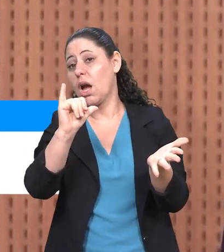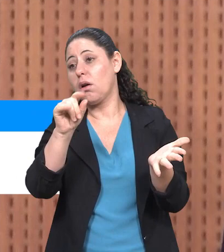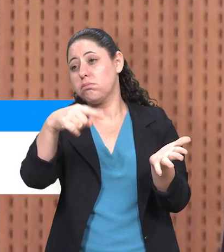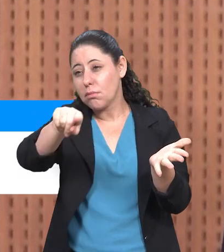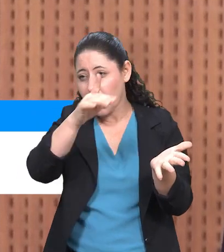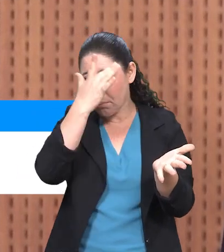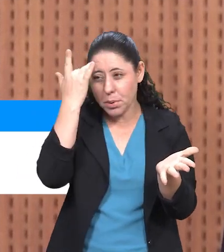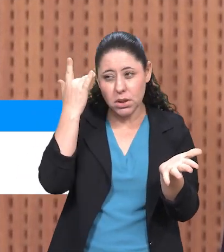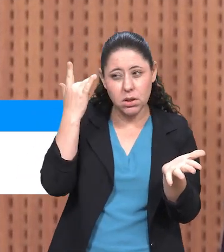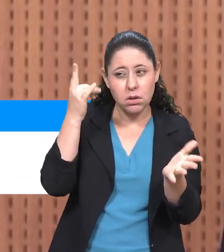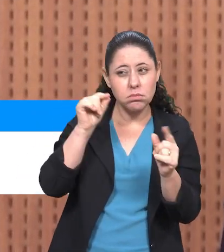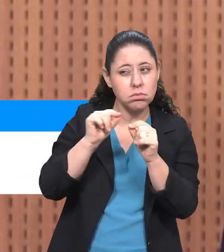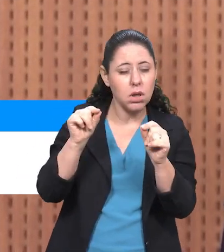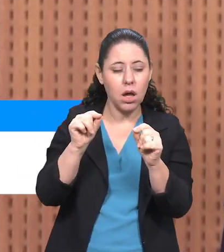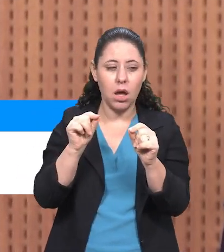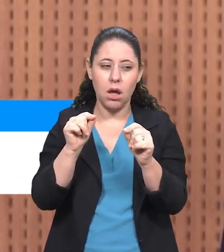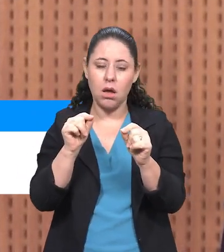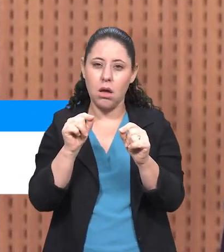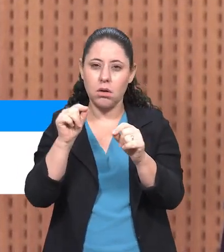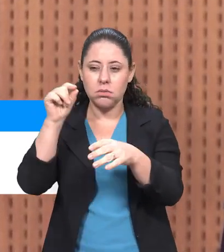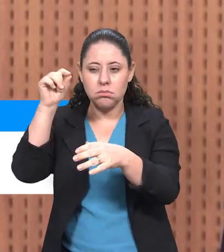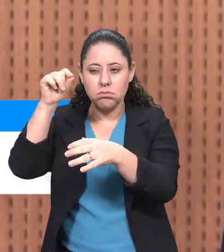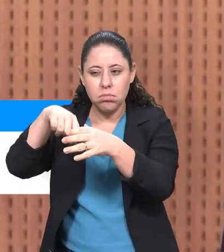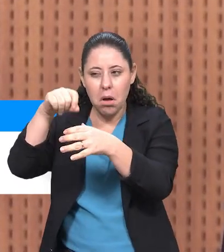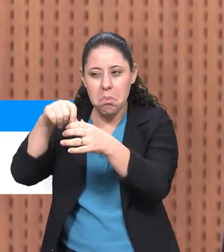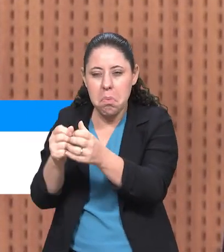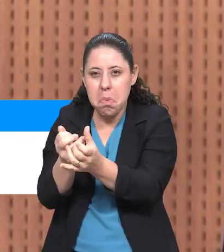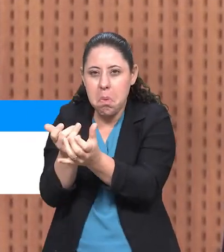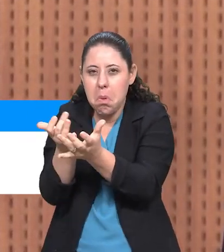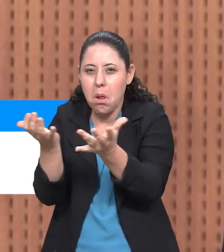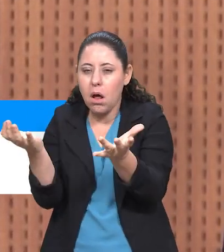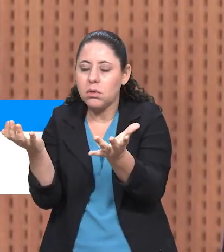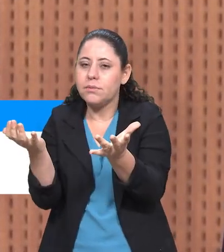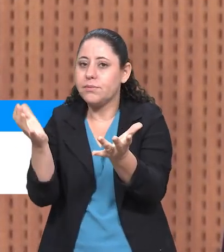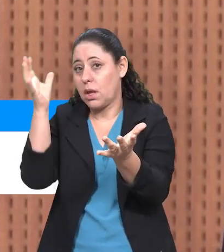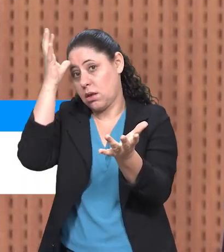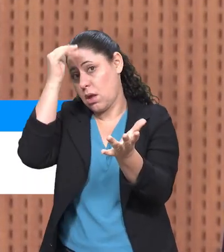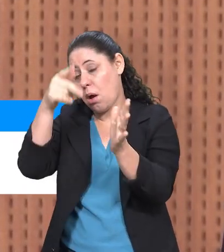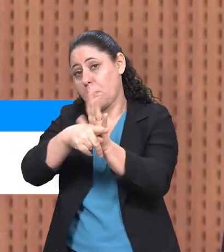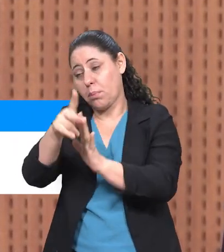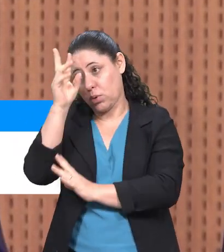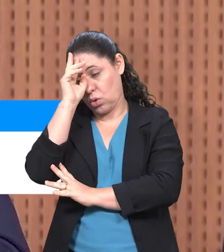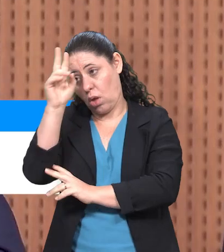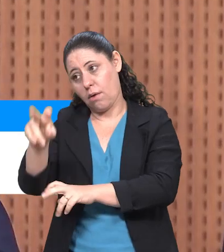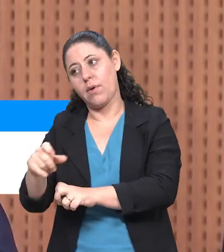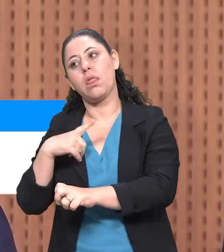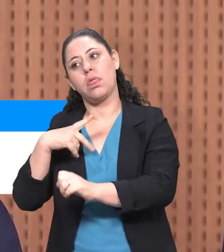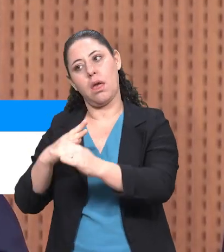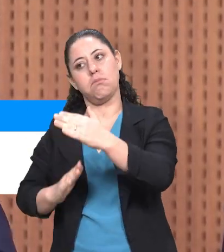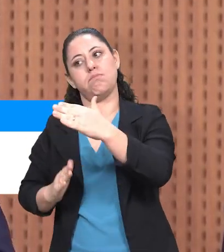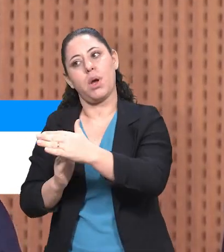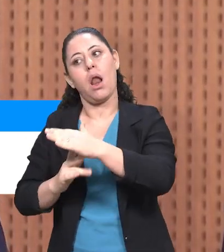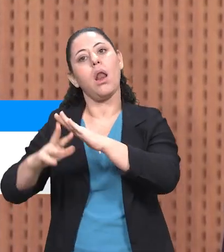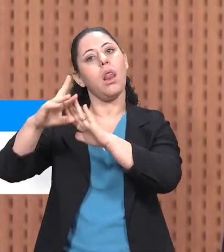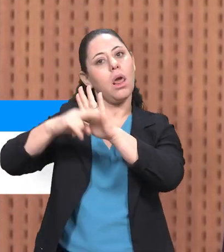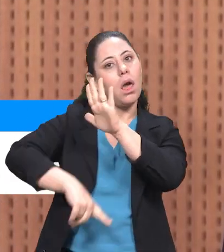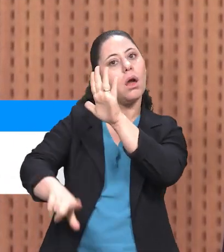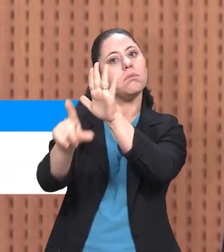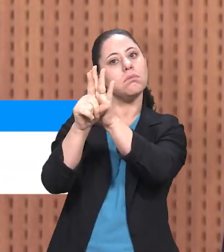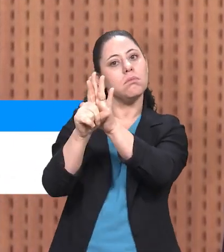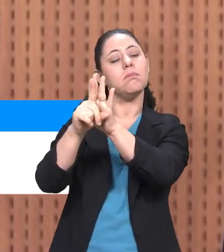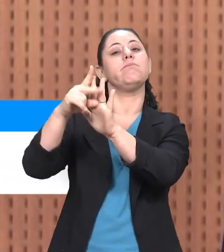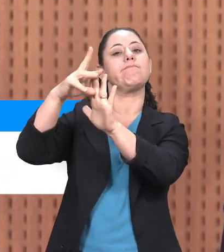evitar intenções de antropização né E aí é uma decisão do Produtor ele vai ter as